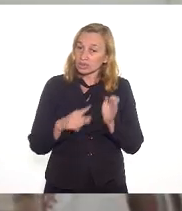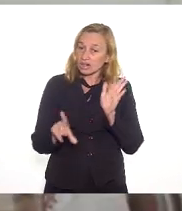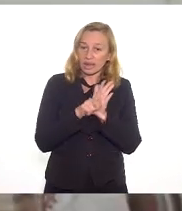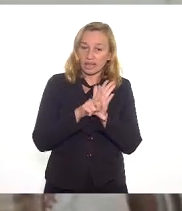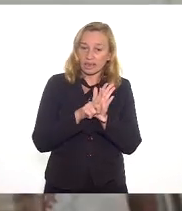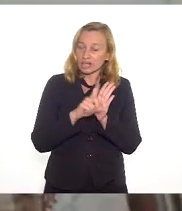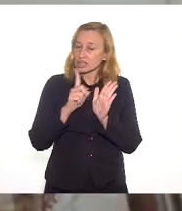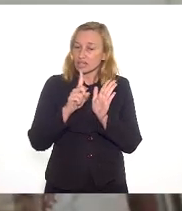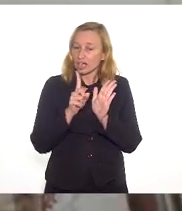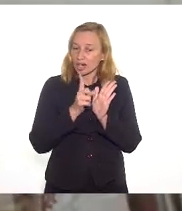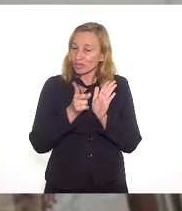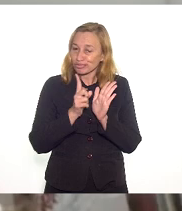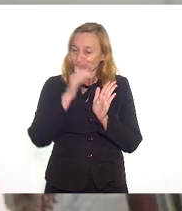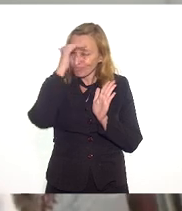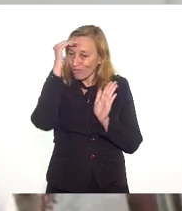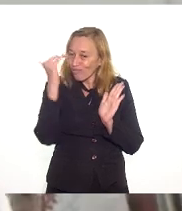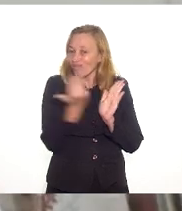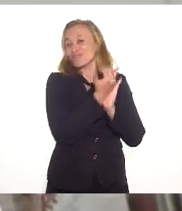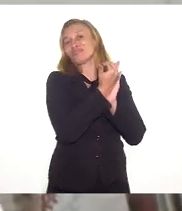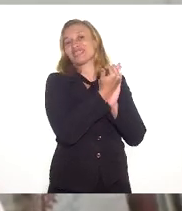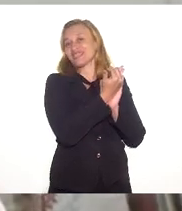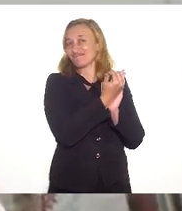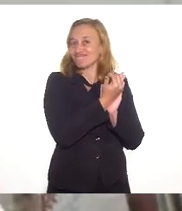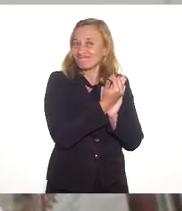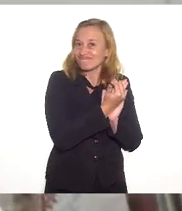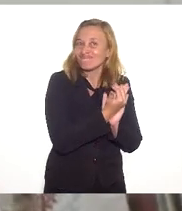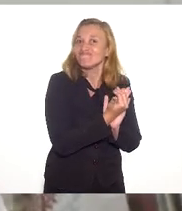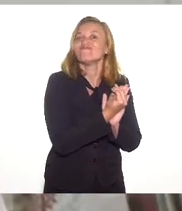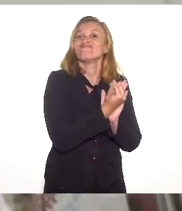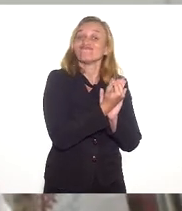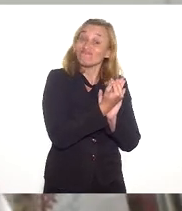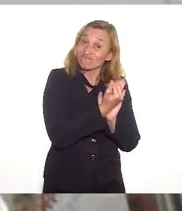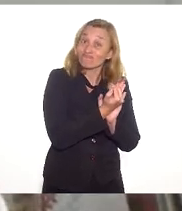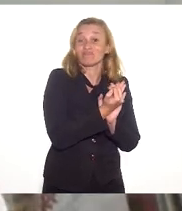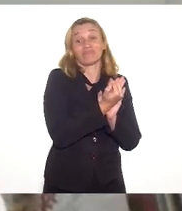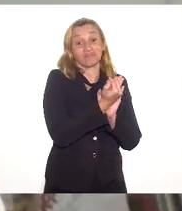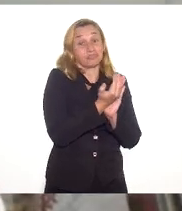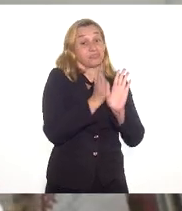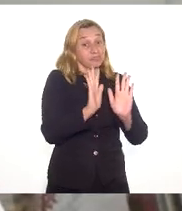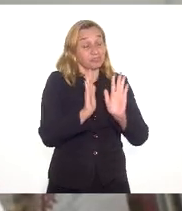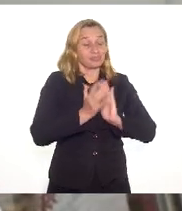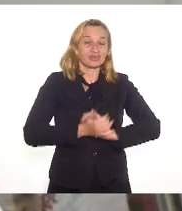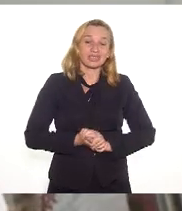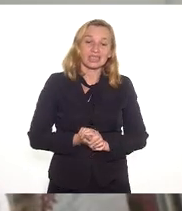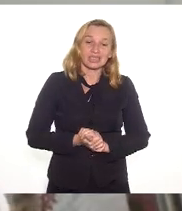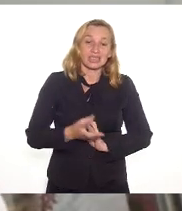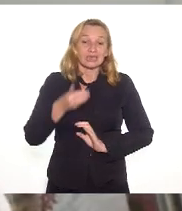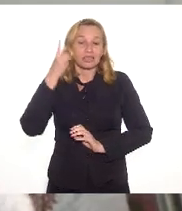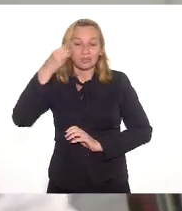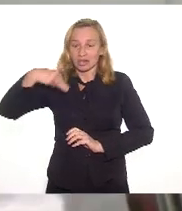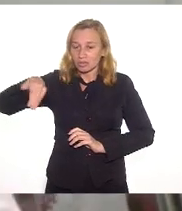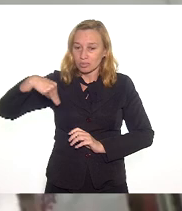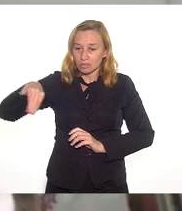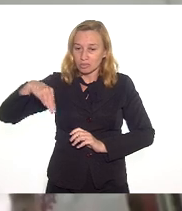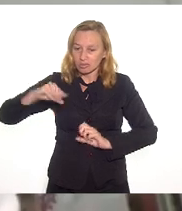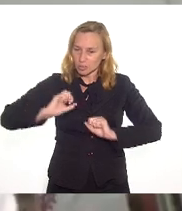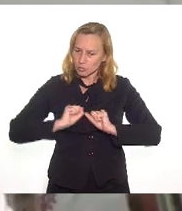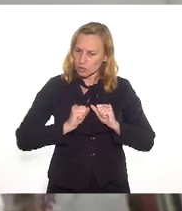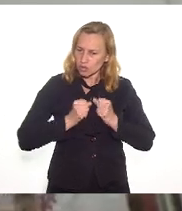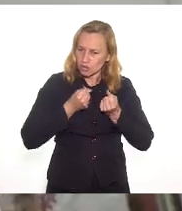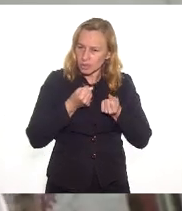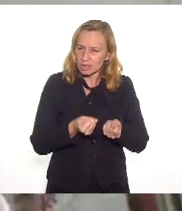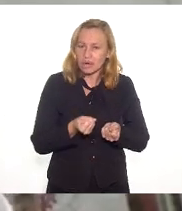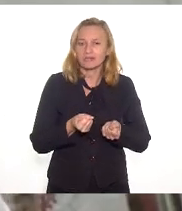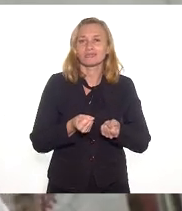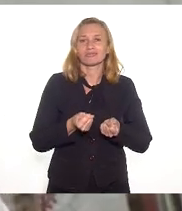forem efetivamente cumpridas. E não é à toa o deputado Min, que tem se debruçado sobre o